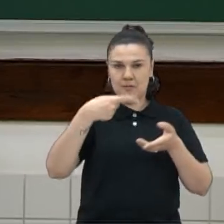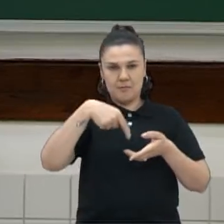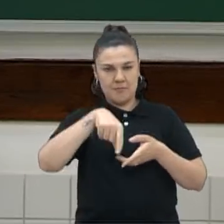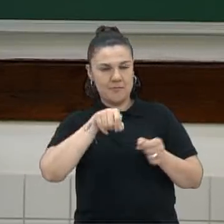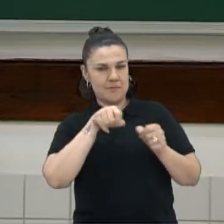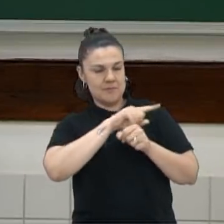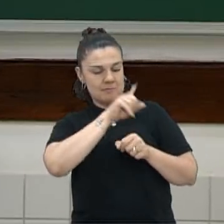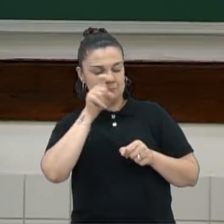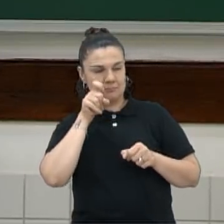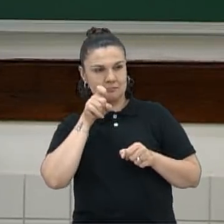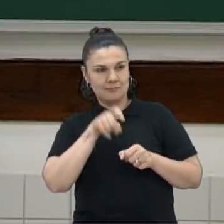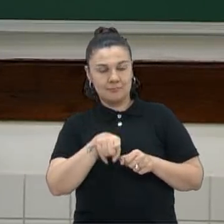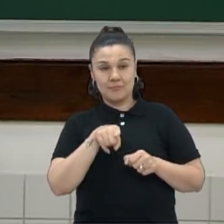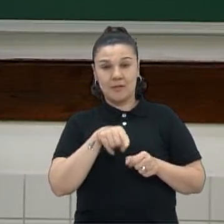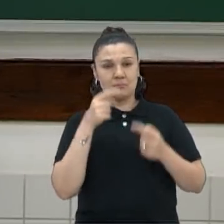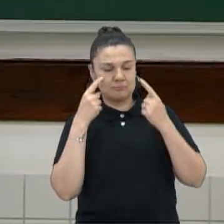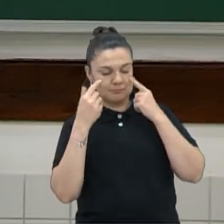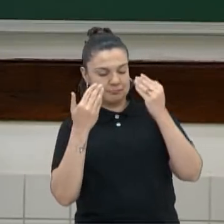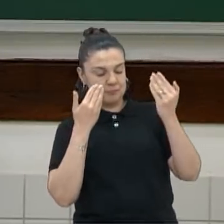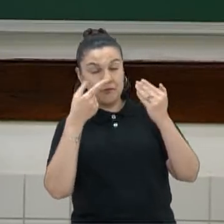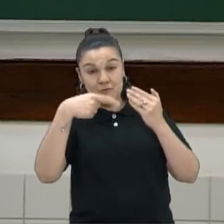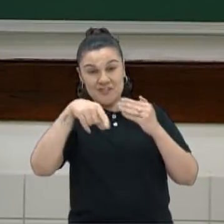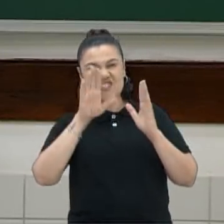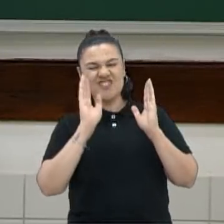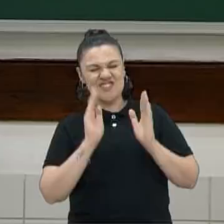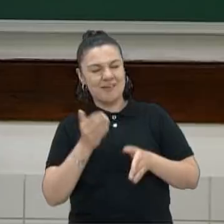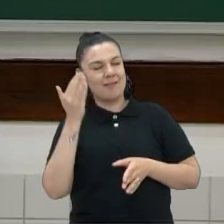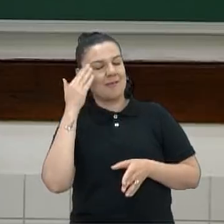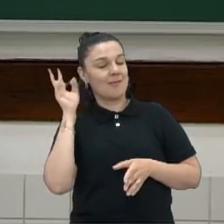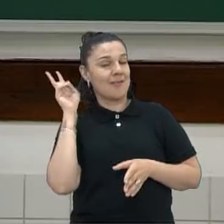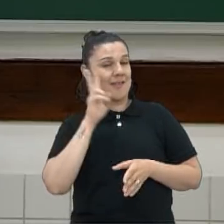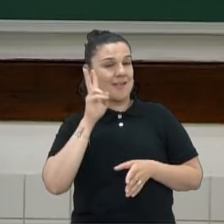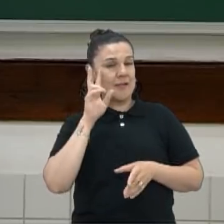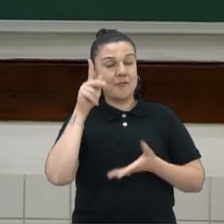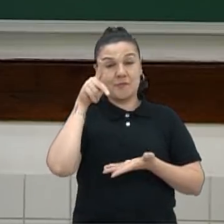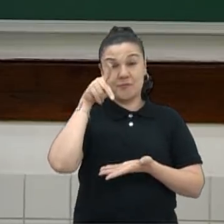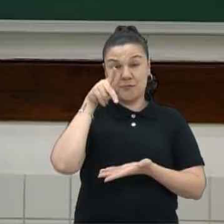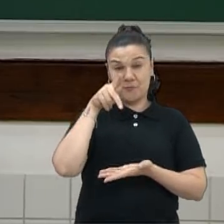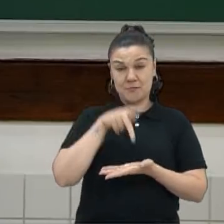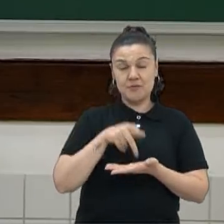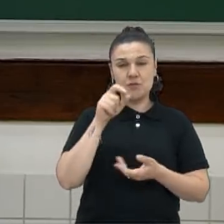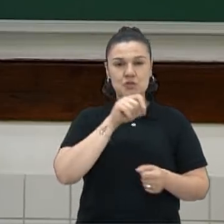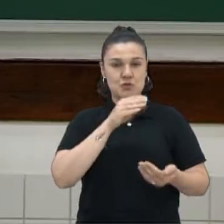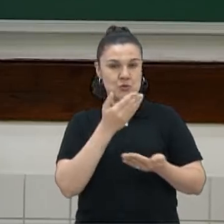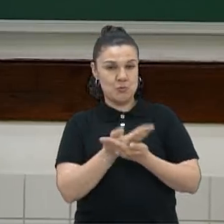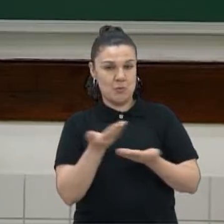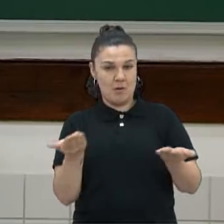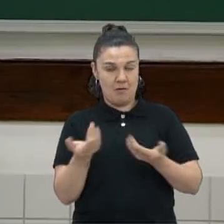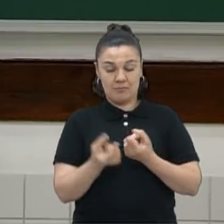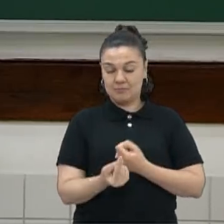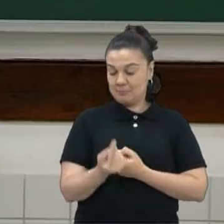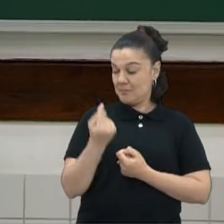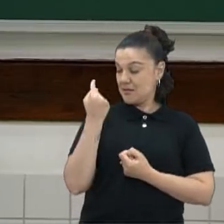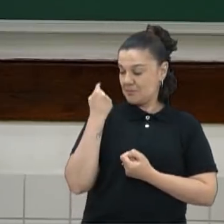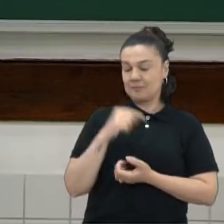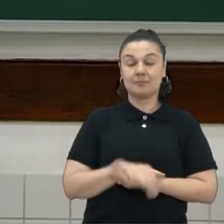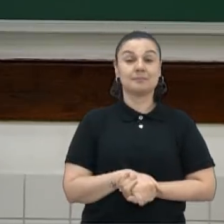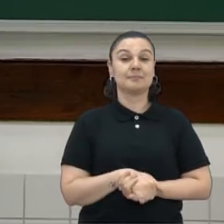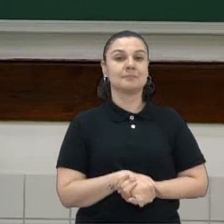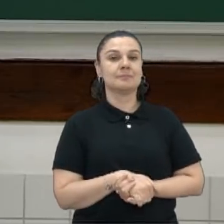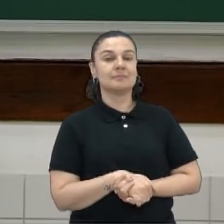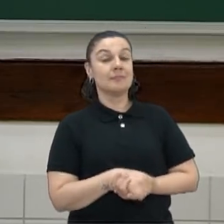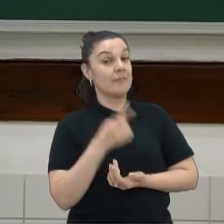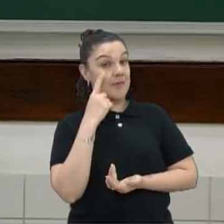Agora nós vamos verificar se vocês lembram realmente do que a gente trabalhou, do que foi trabalhado na aula